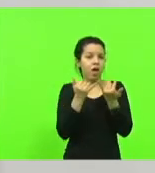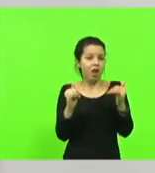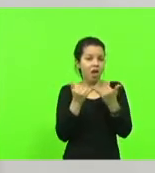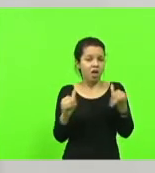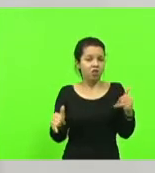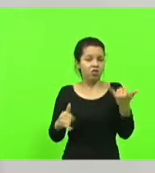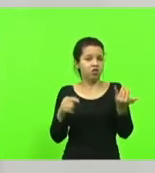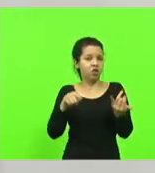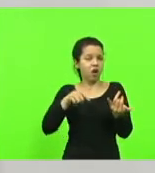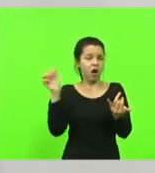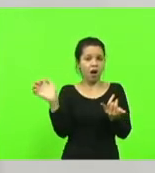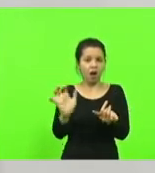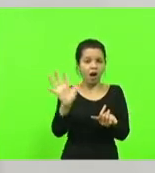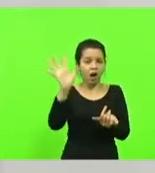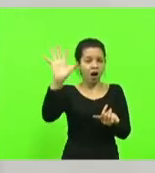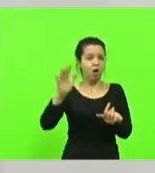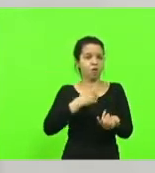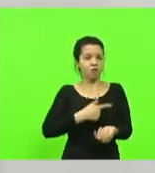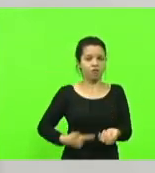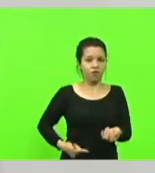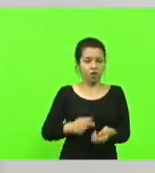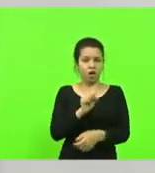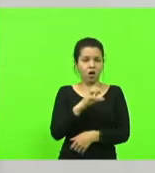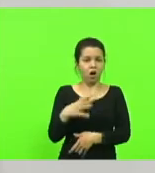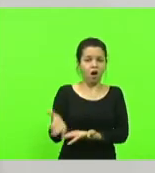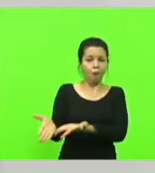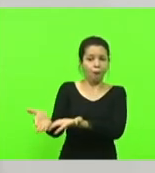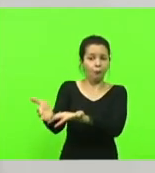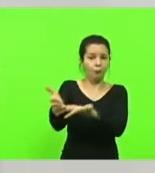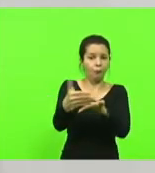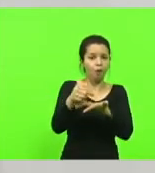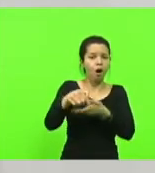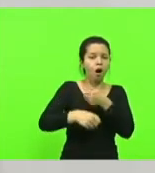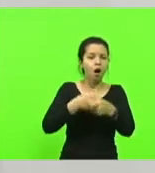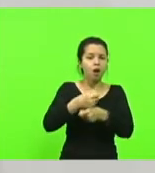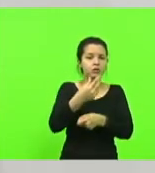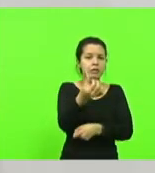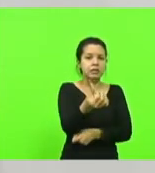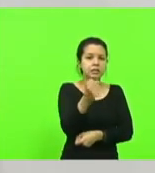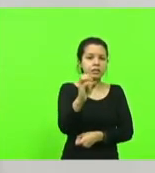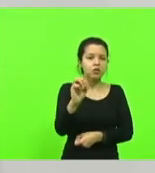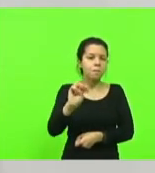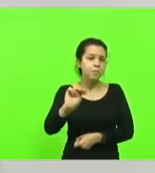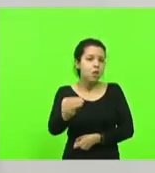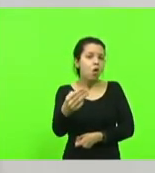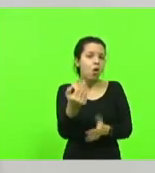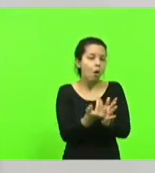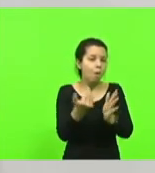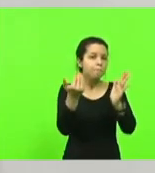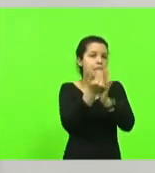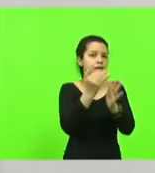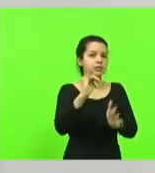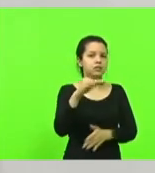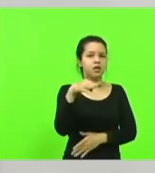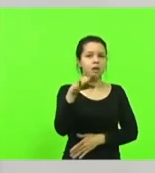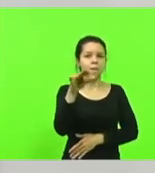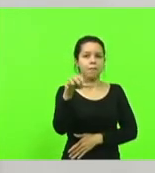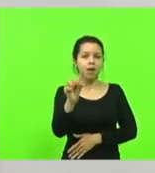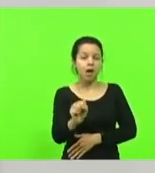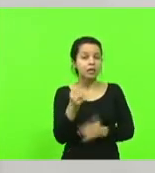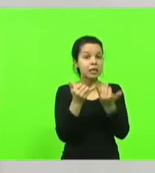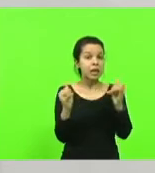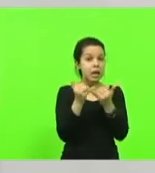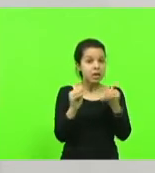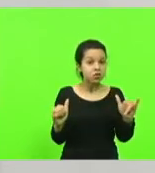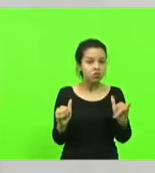tão grande. O governo de Santa Catarina vai arrecadar esse ano 600 milhões a mais de ICMS sobre energia